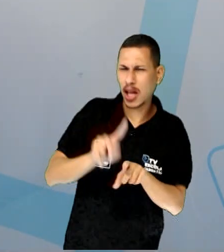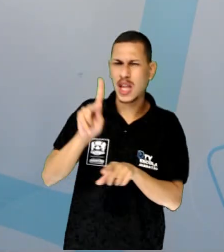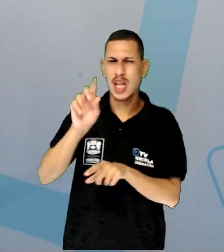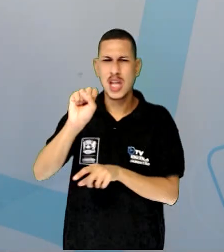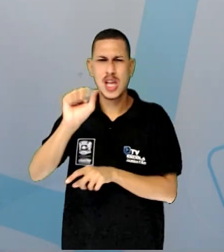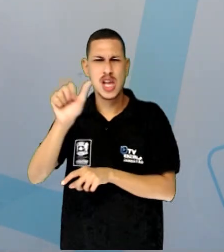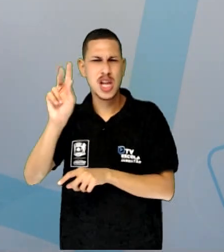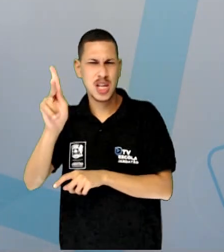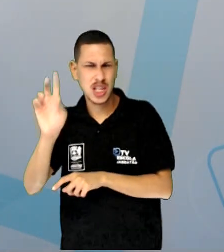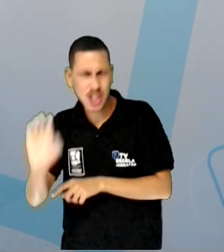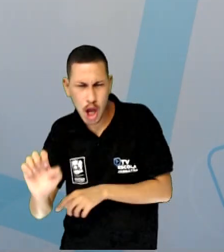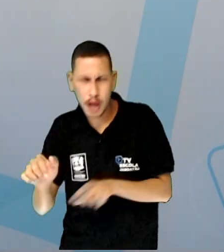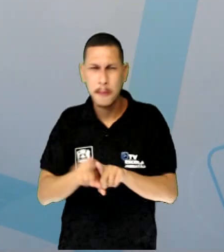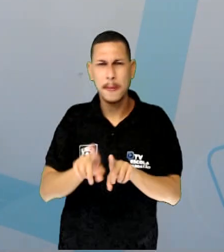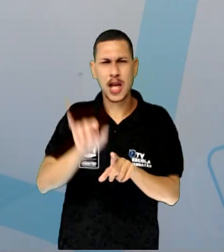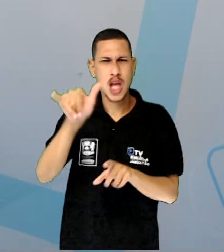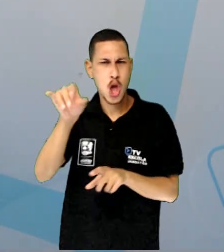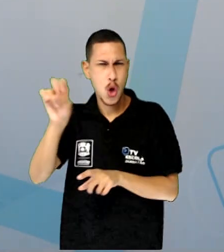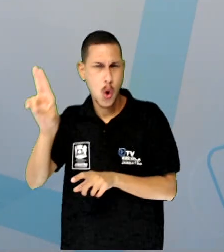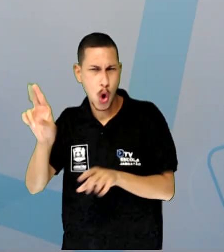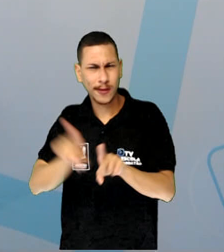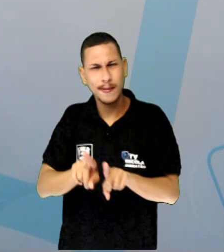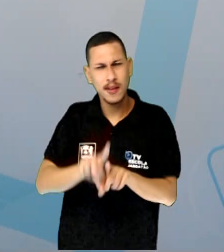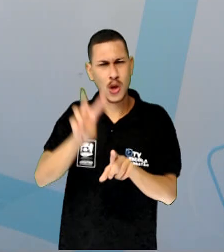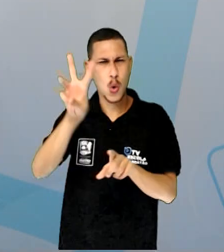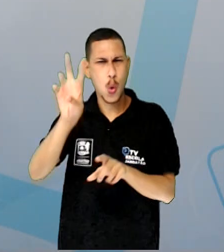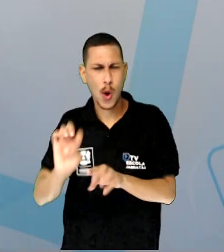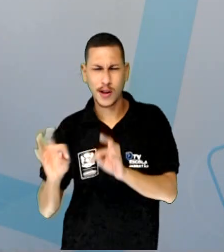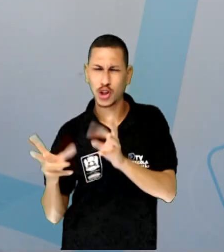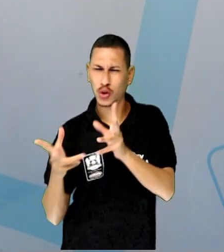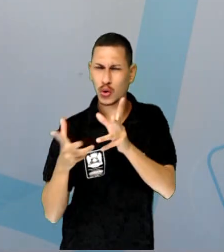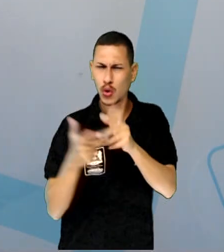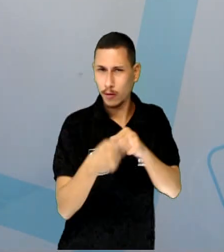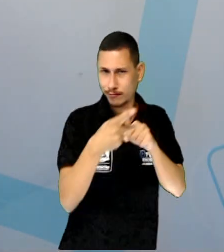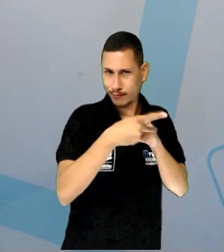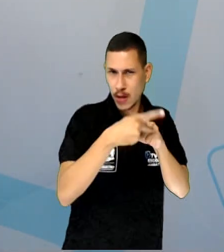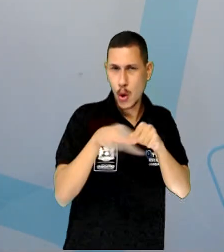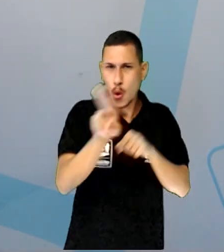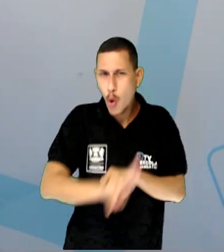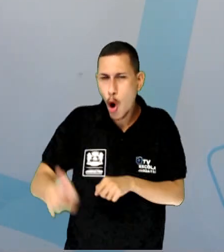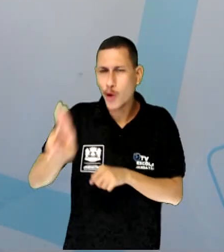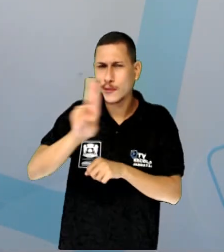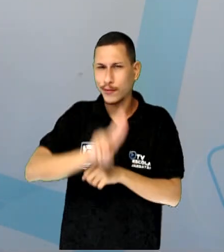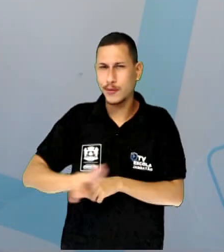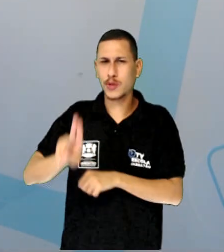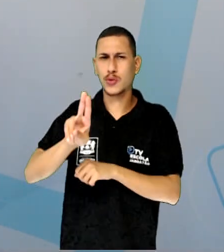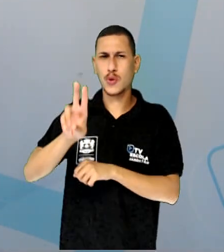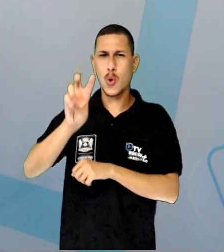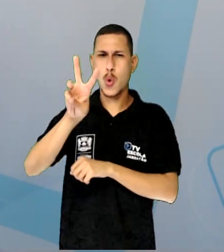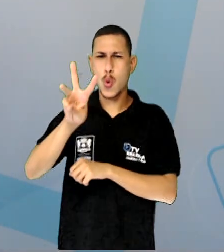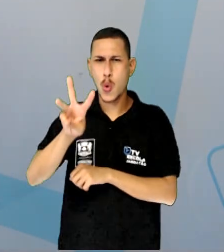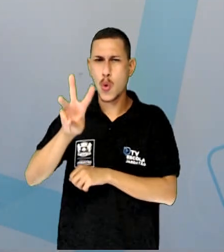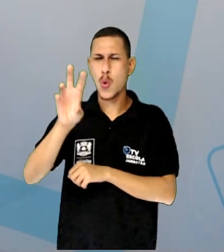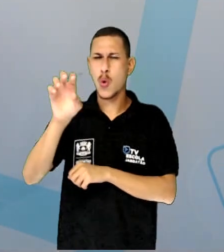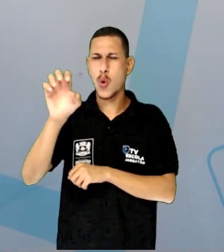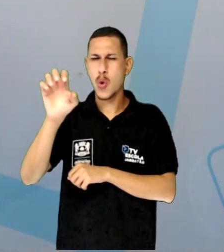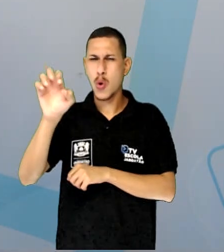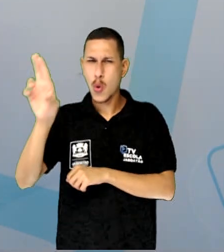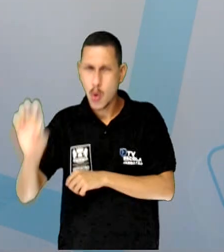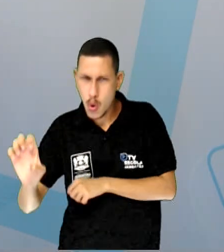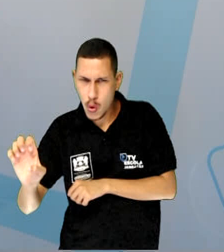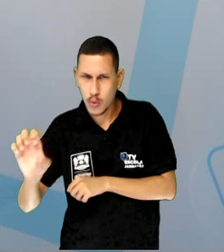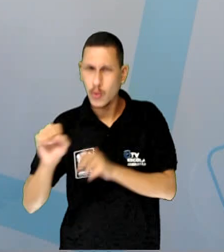seja you, seja we. Ou seja, para todos eles eu uso were e não